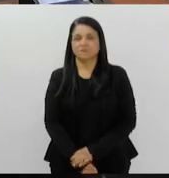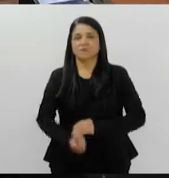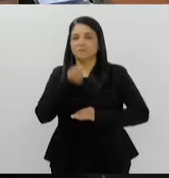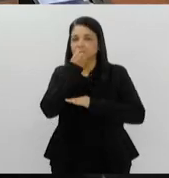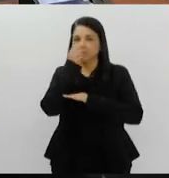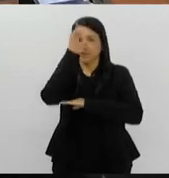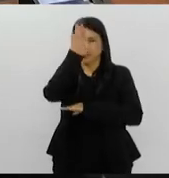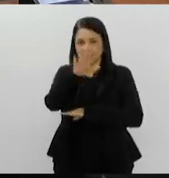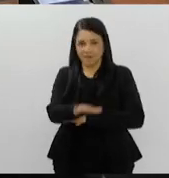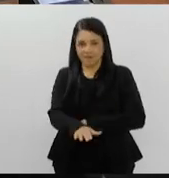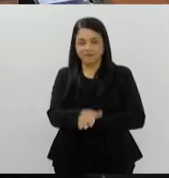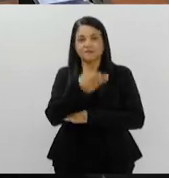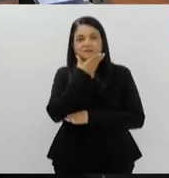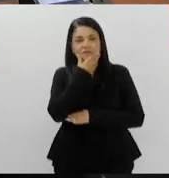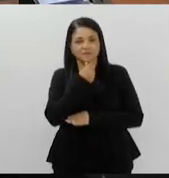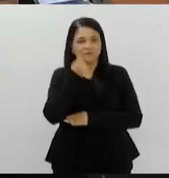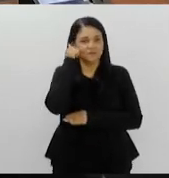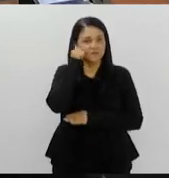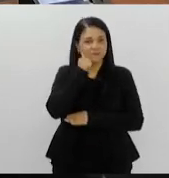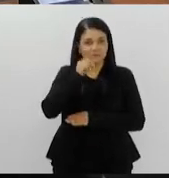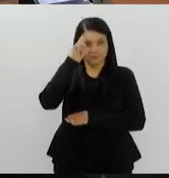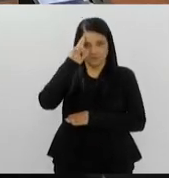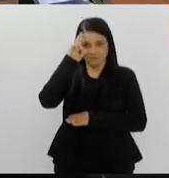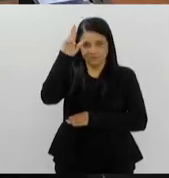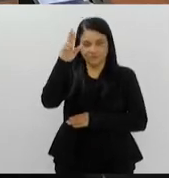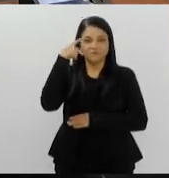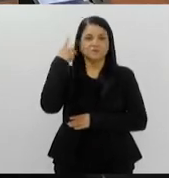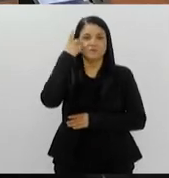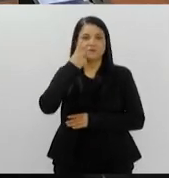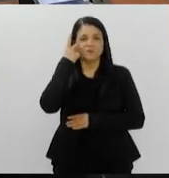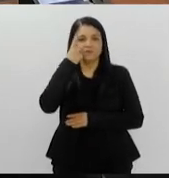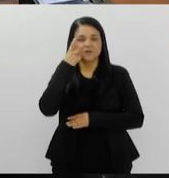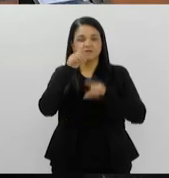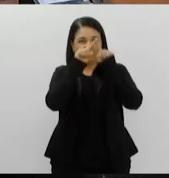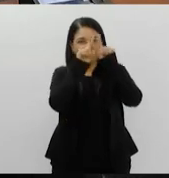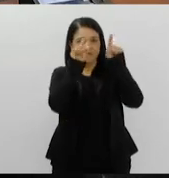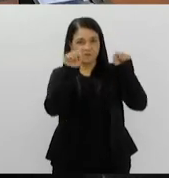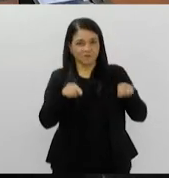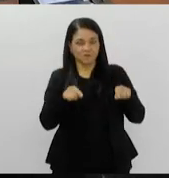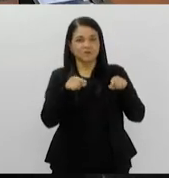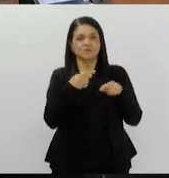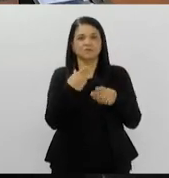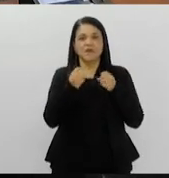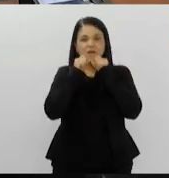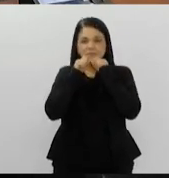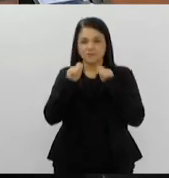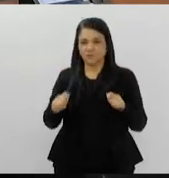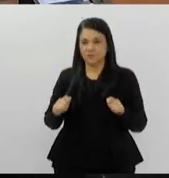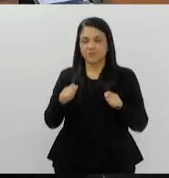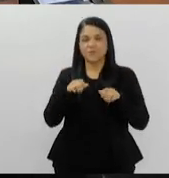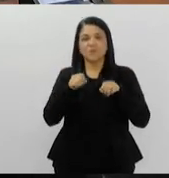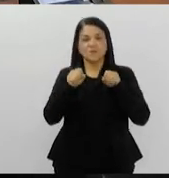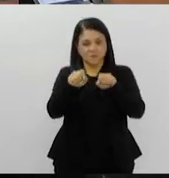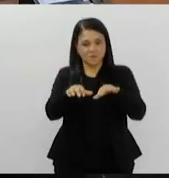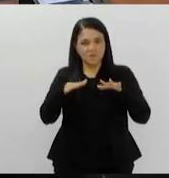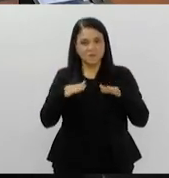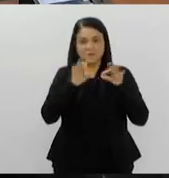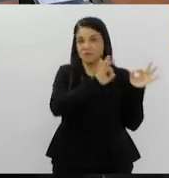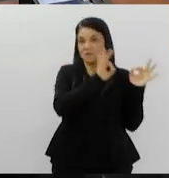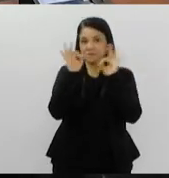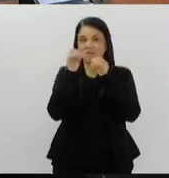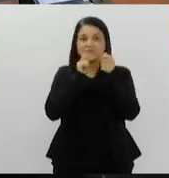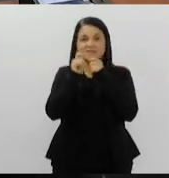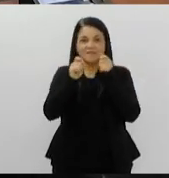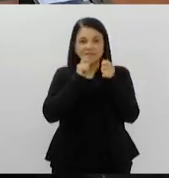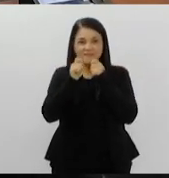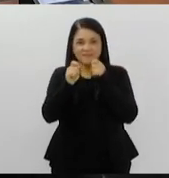Boa tarde, senhoras e senhores deputados, servidores, assessores, público presente, imprensa, sejam todos bem-vindos.